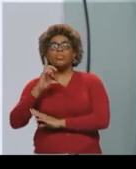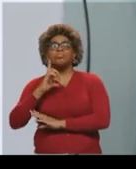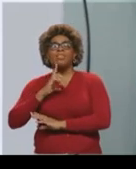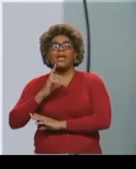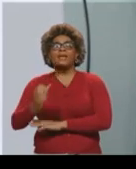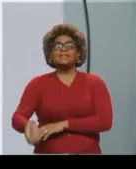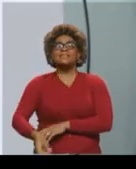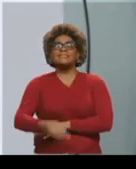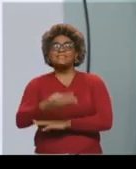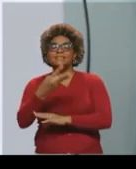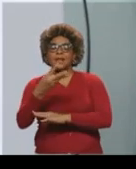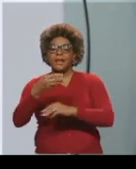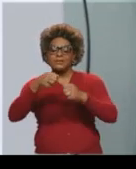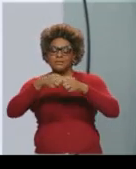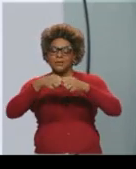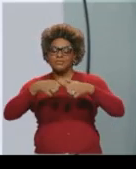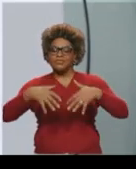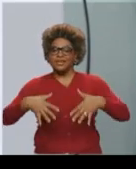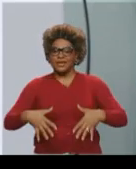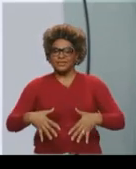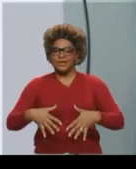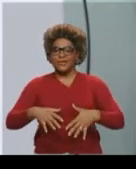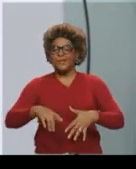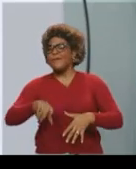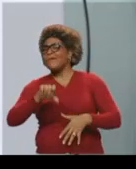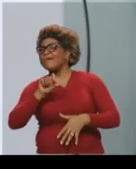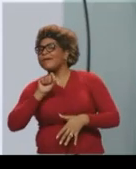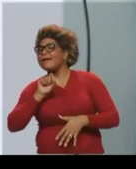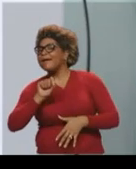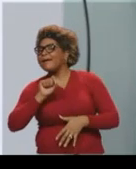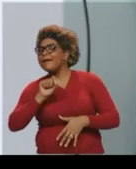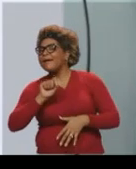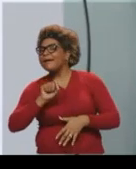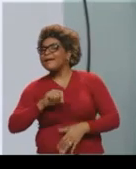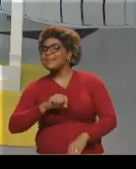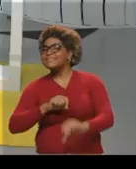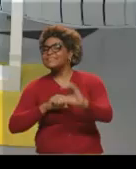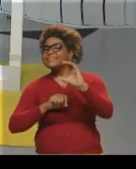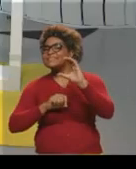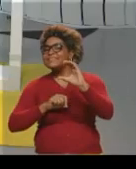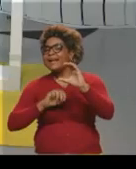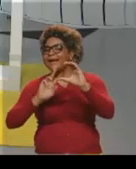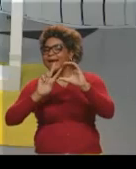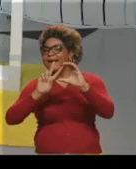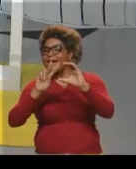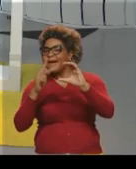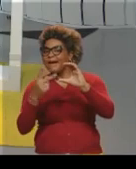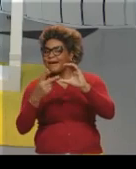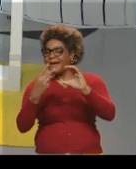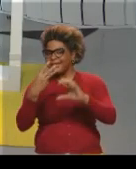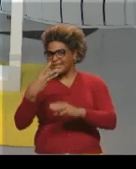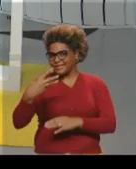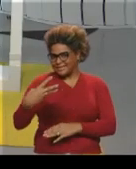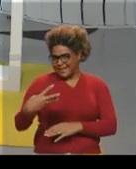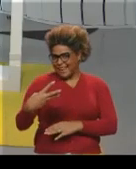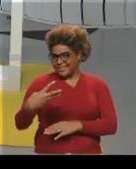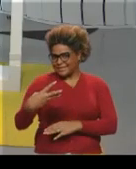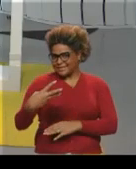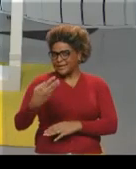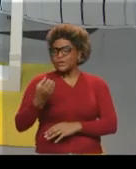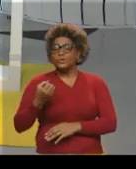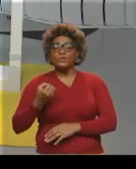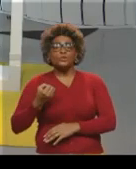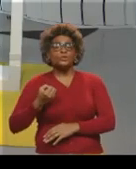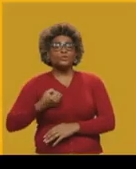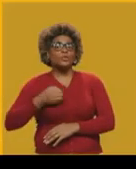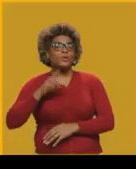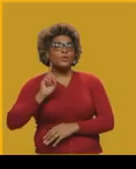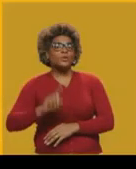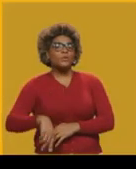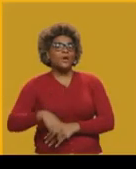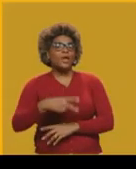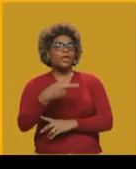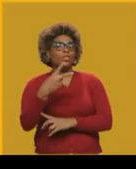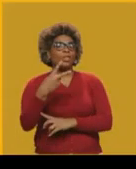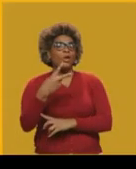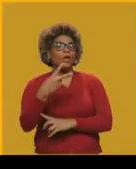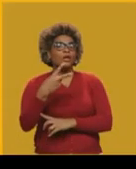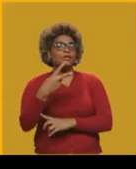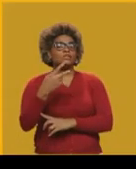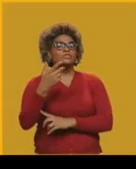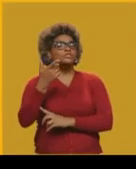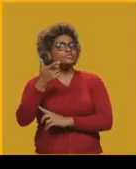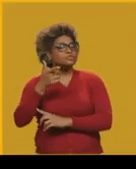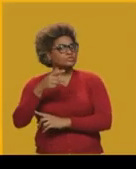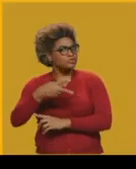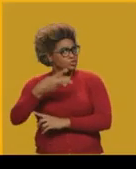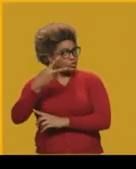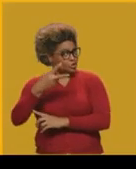é? CH3. E quais são os números do carbono? É no 2 de novo e no 4.